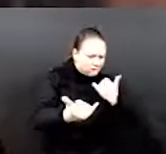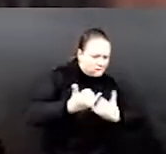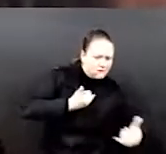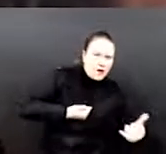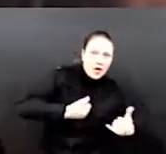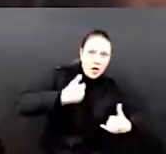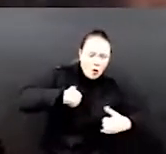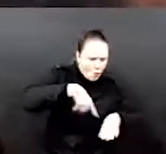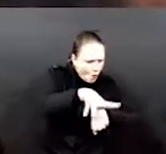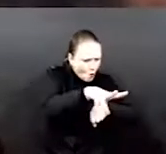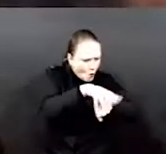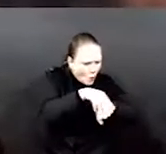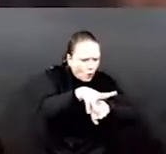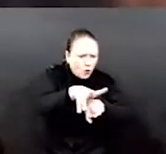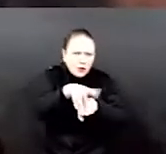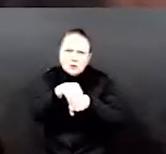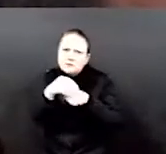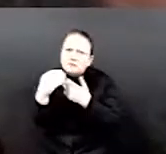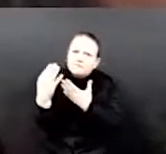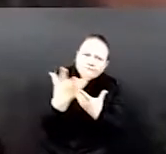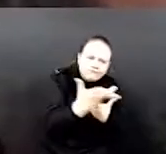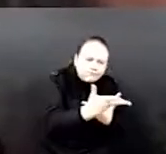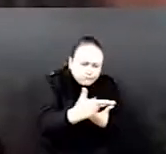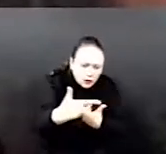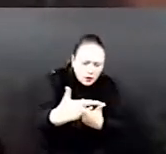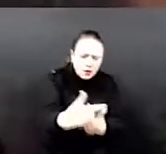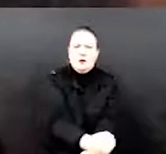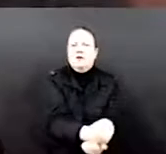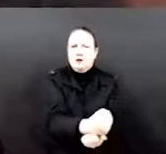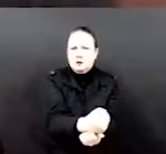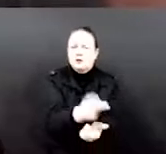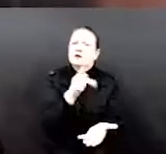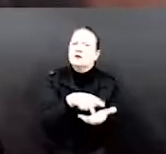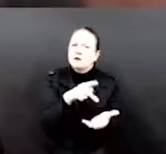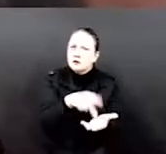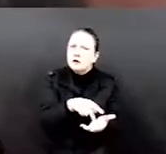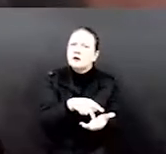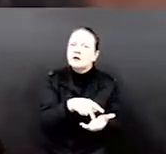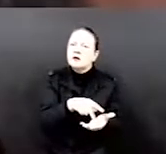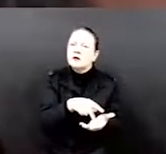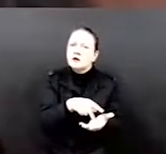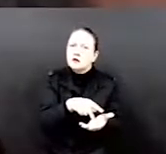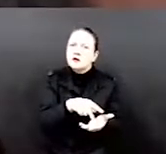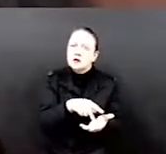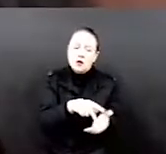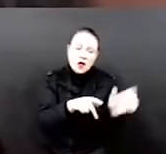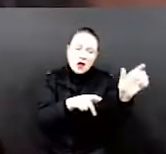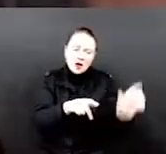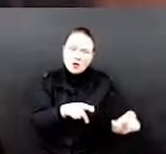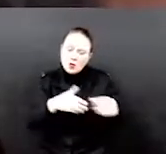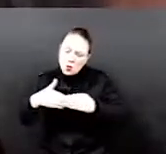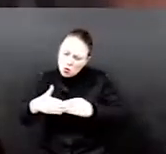ali foi tão rico, tão grande. Né, considerá-los como guias do aprendizado, né, de